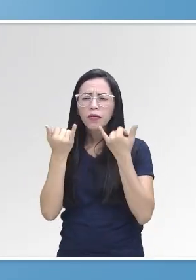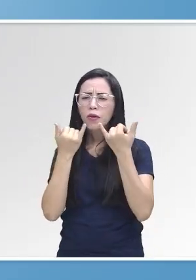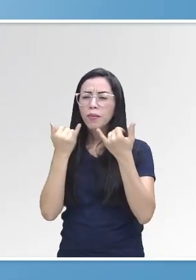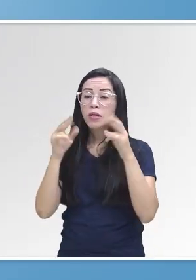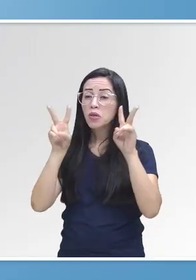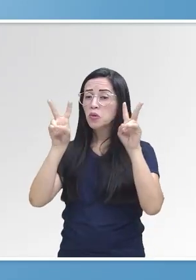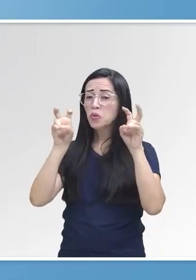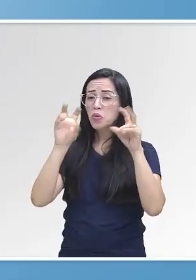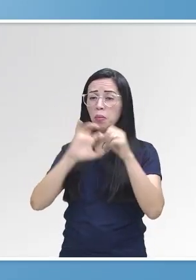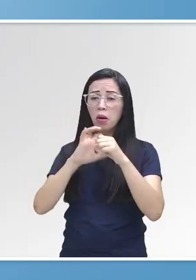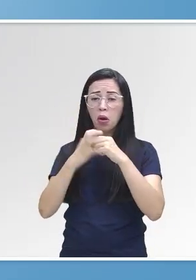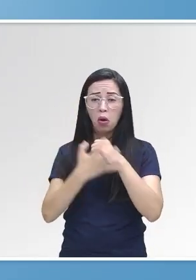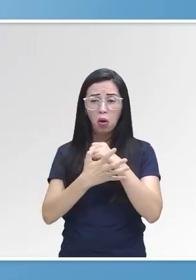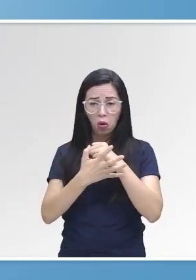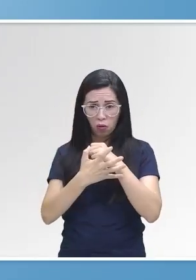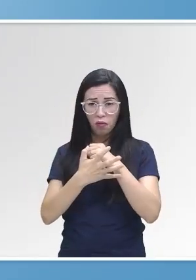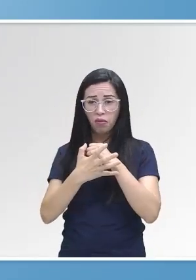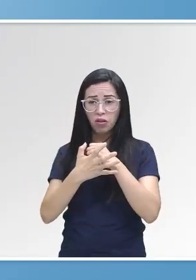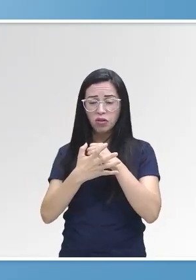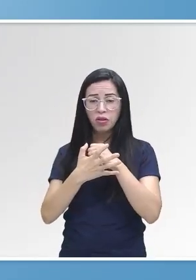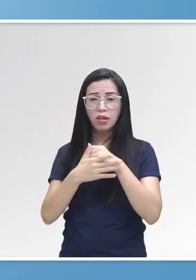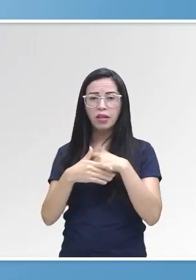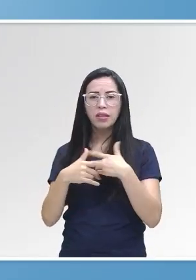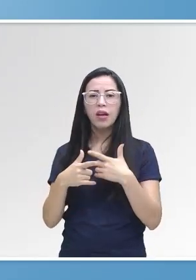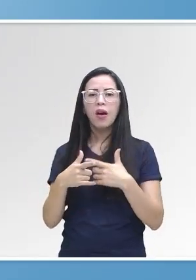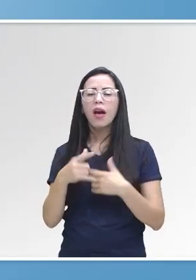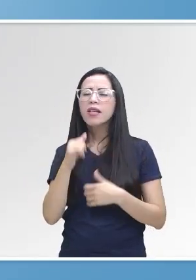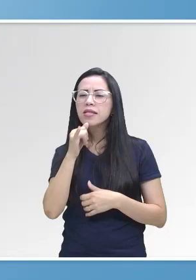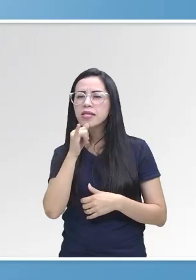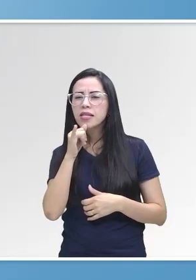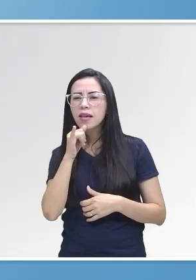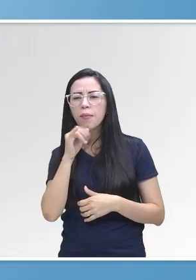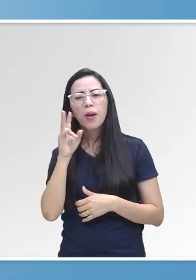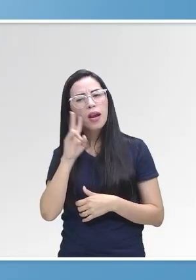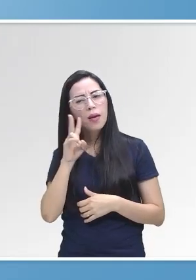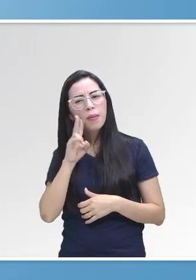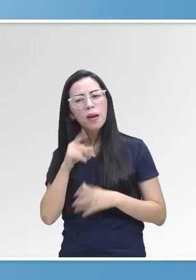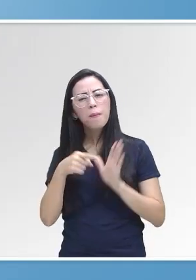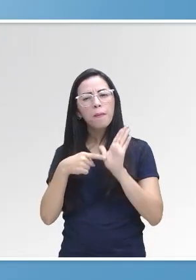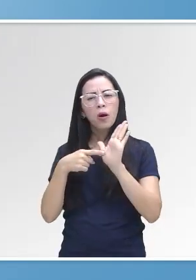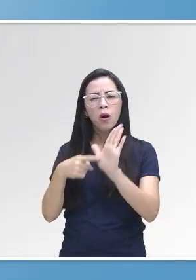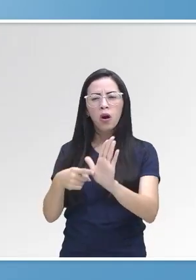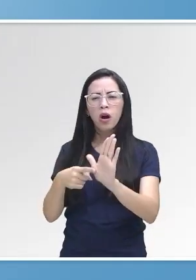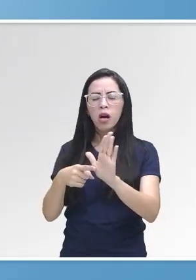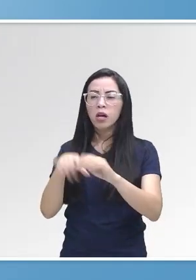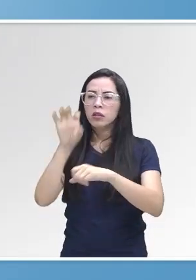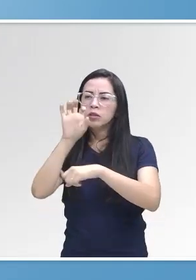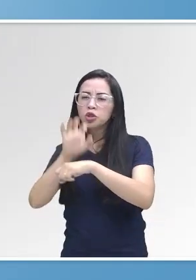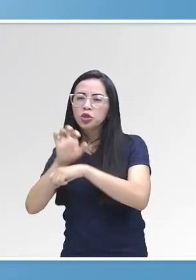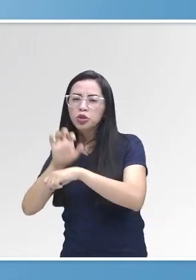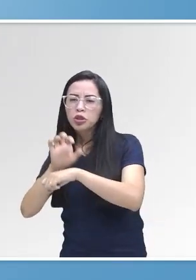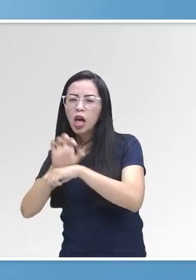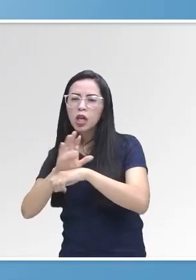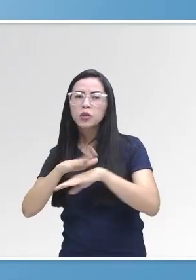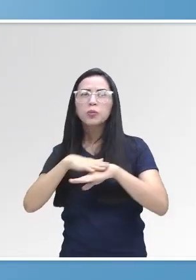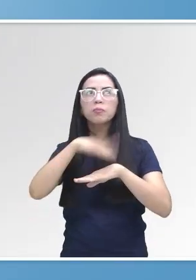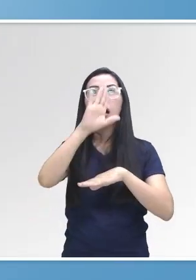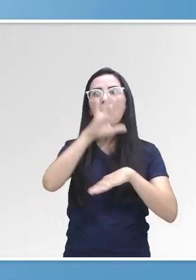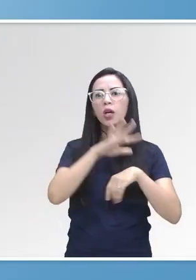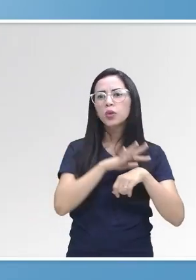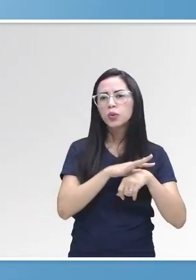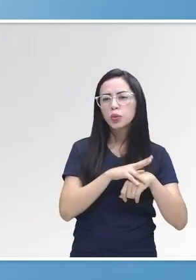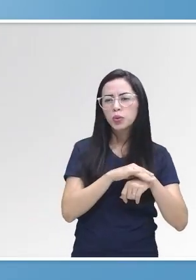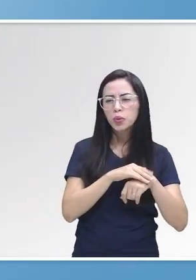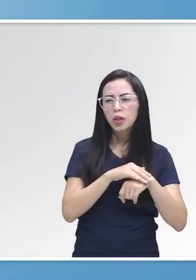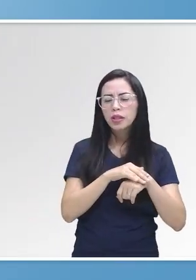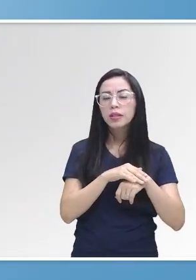aparece lá que ele gráfico quantas o estado que tem mais no estado que tem menos doença do convite né